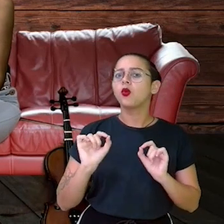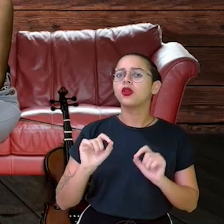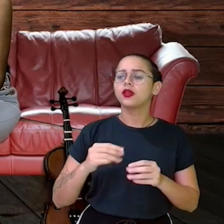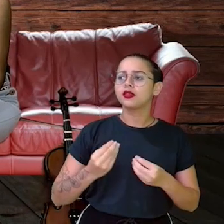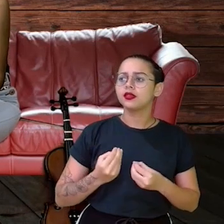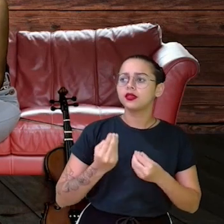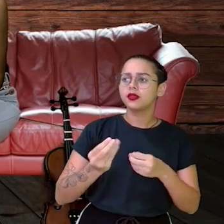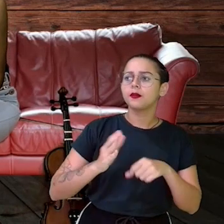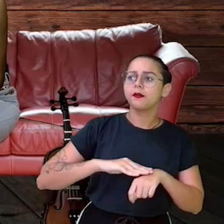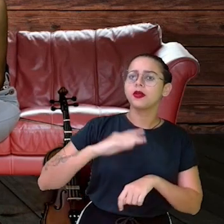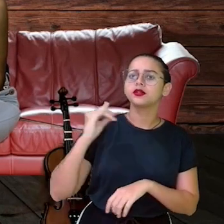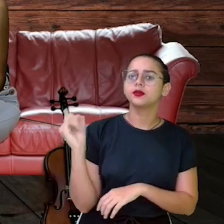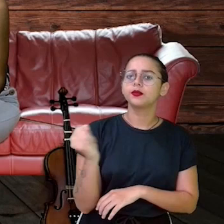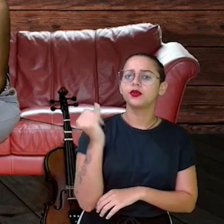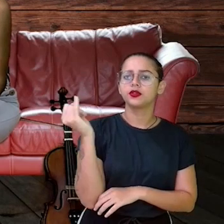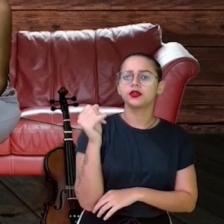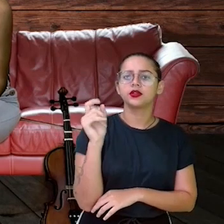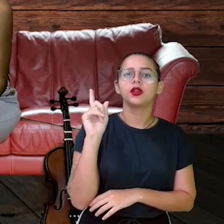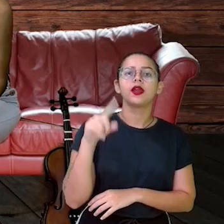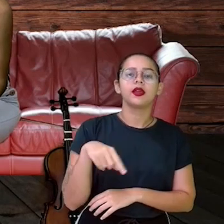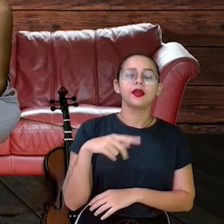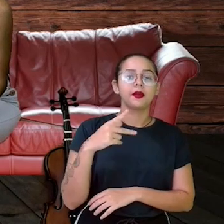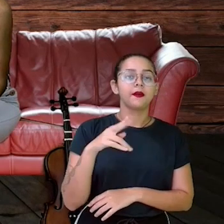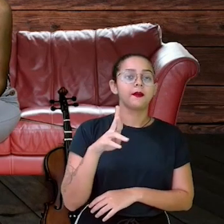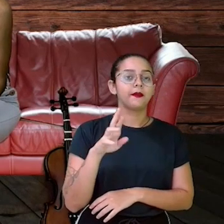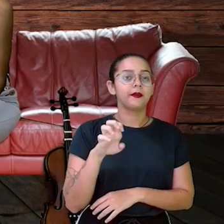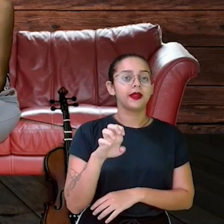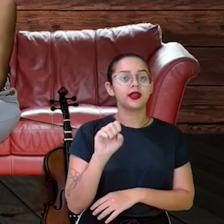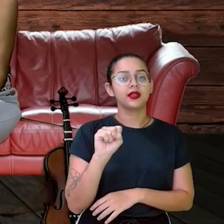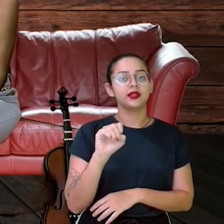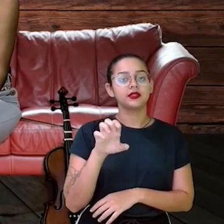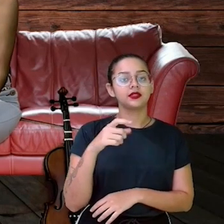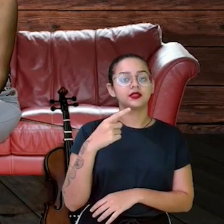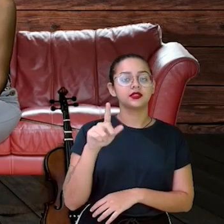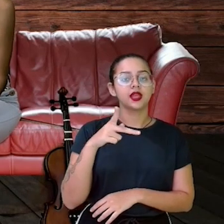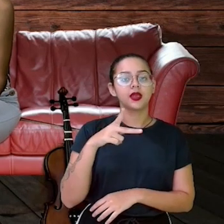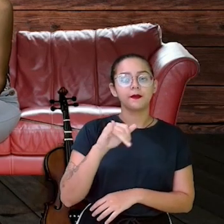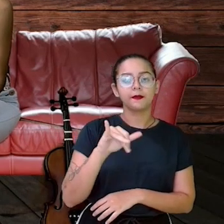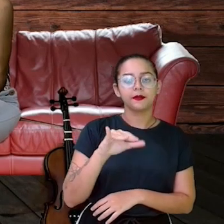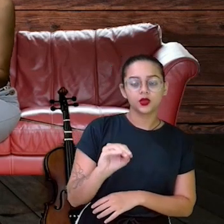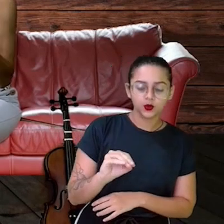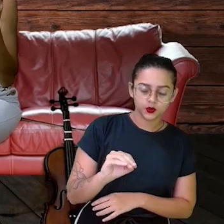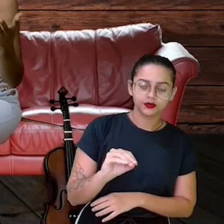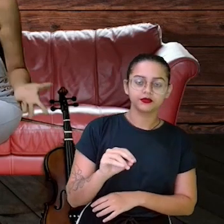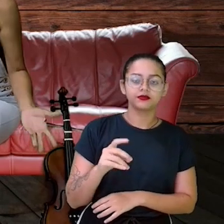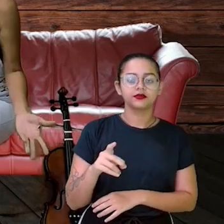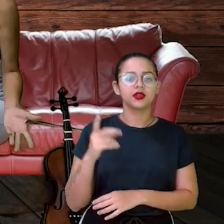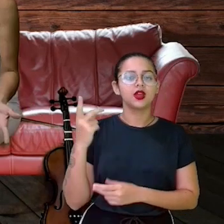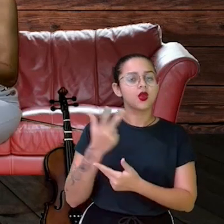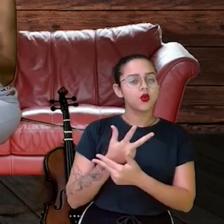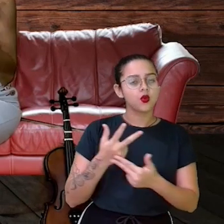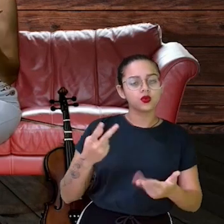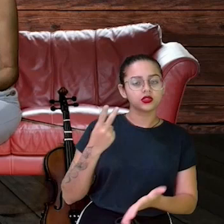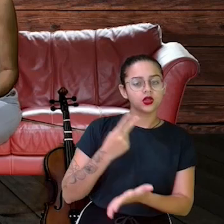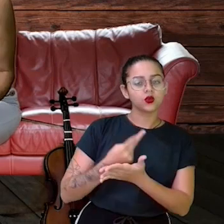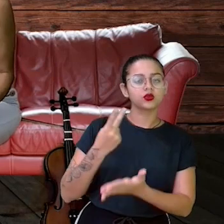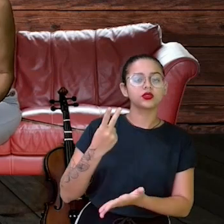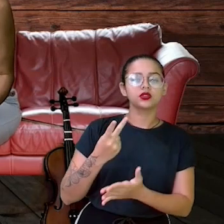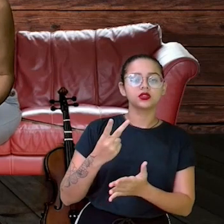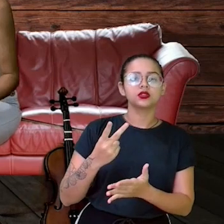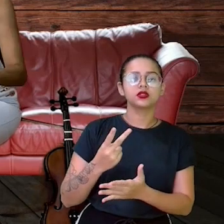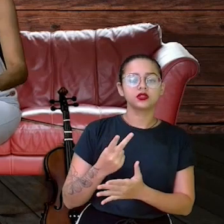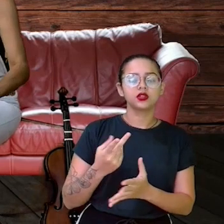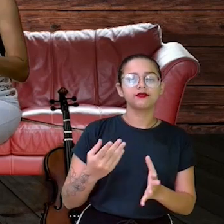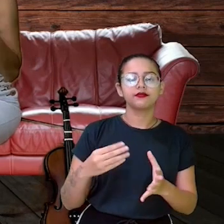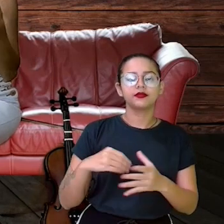importância é o presépio. Os enfeites, as velas, as